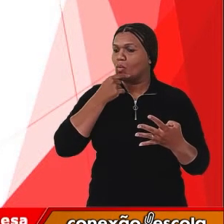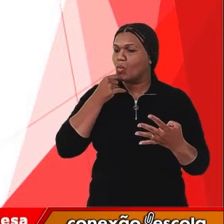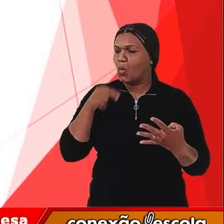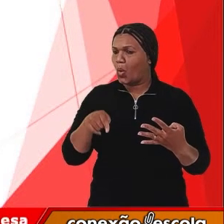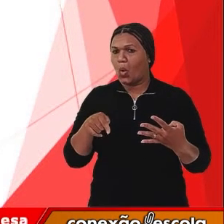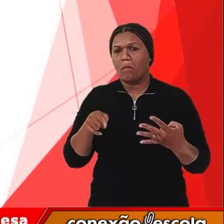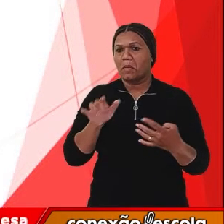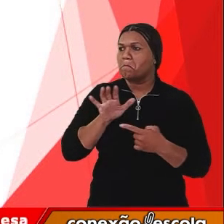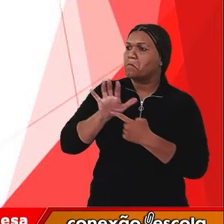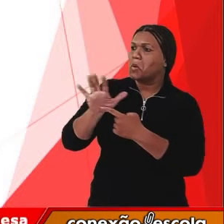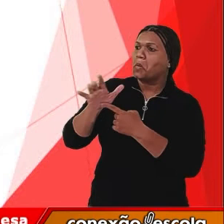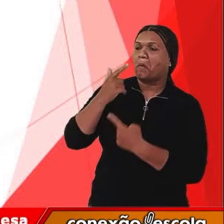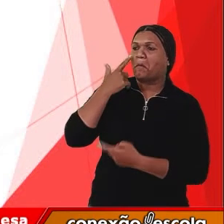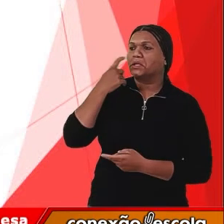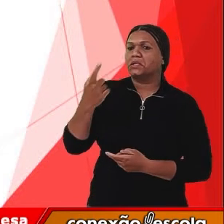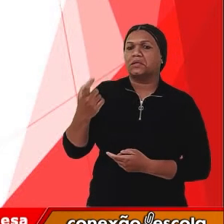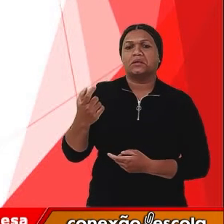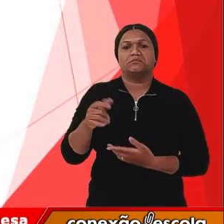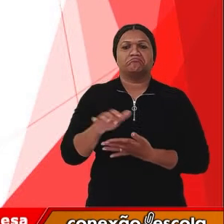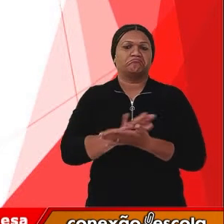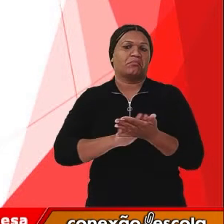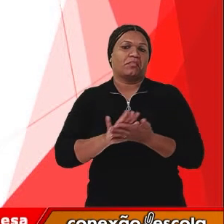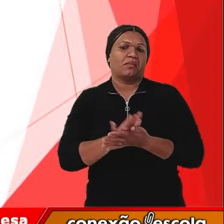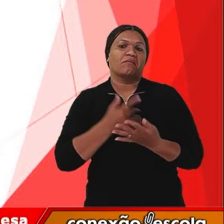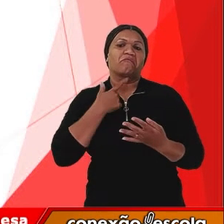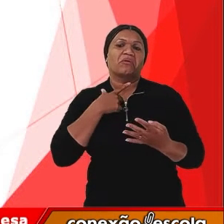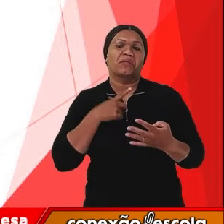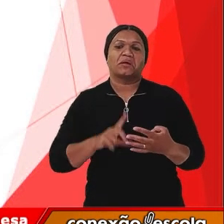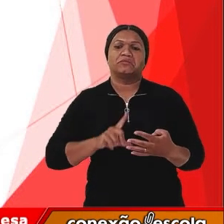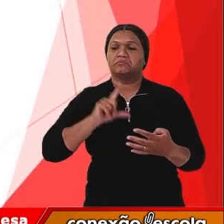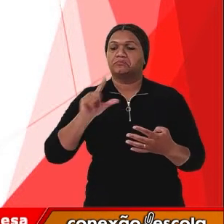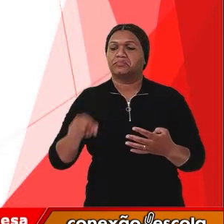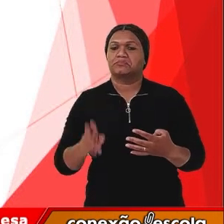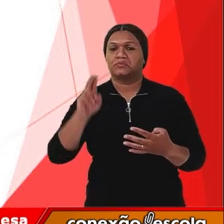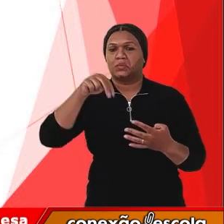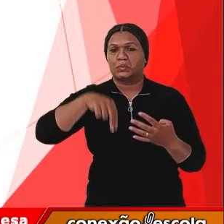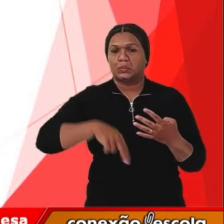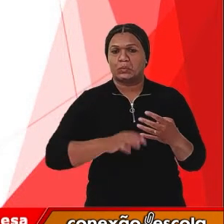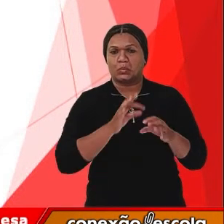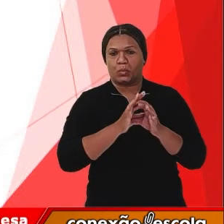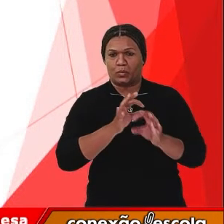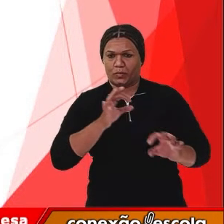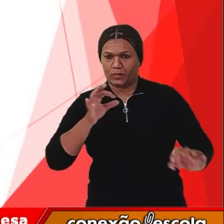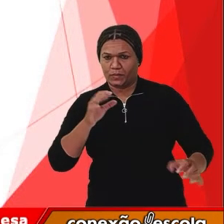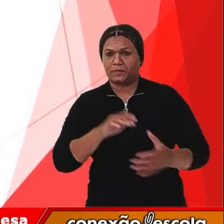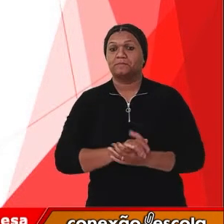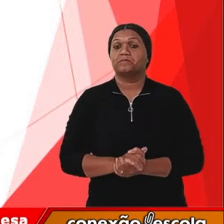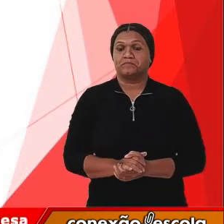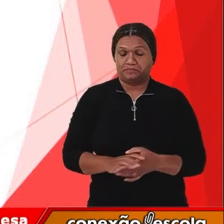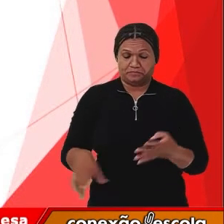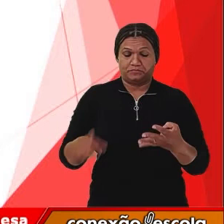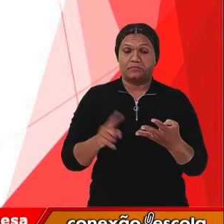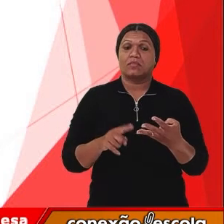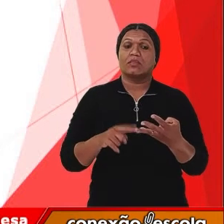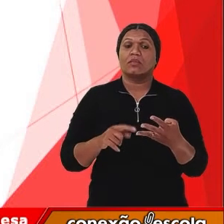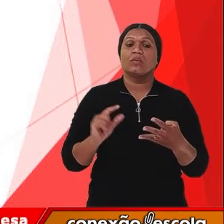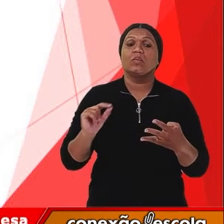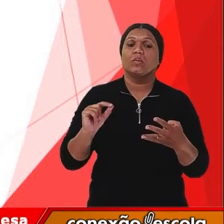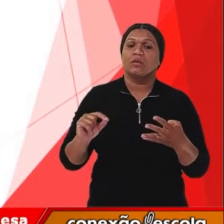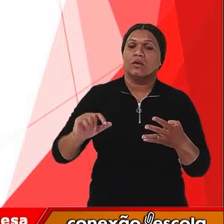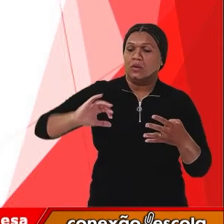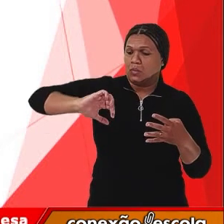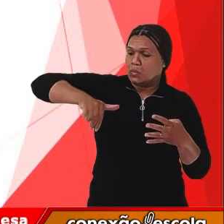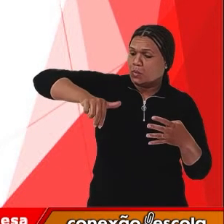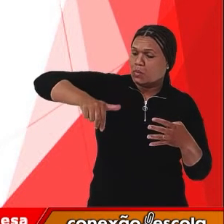homem demonstrou pouco interesse em sair do cano cê as engrenagens da tubulação